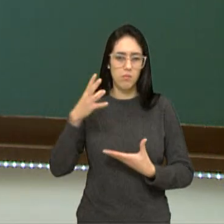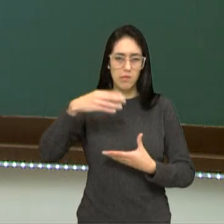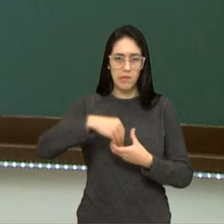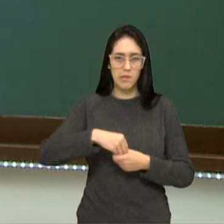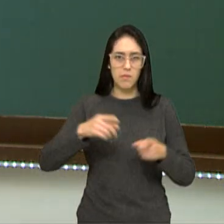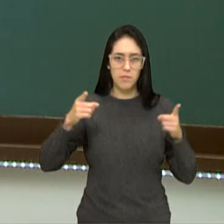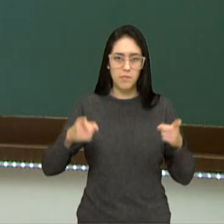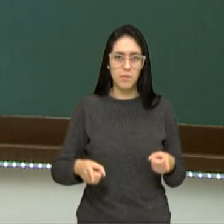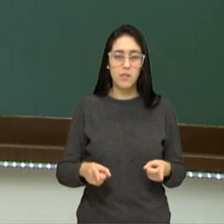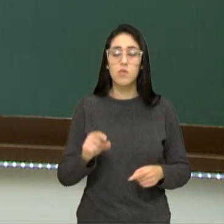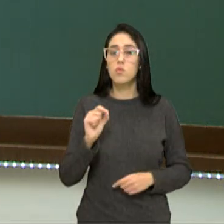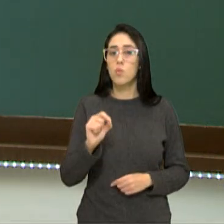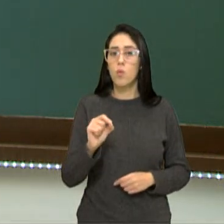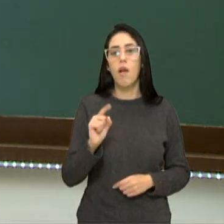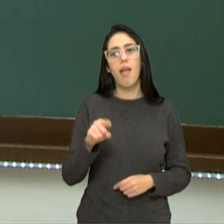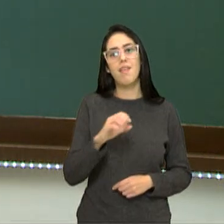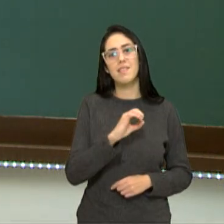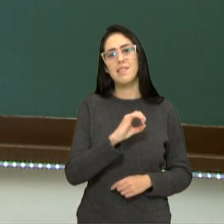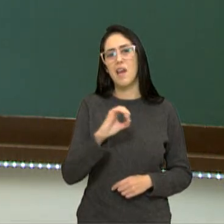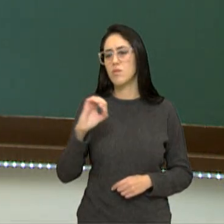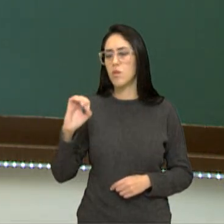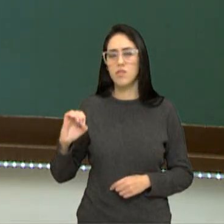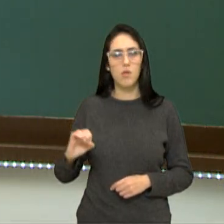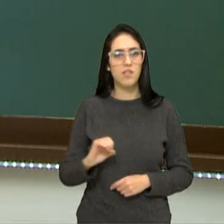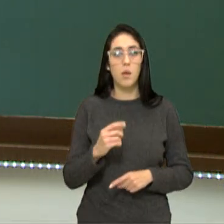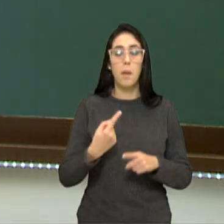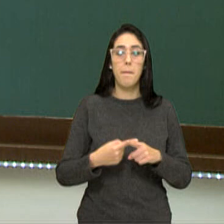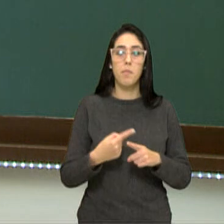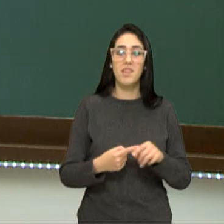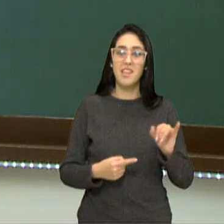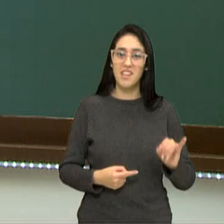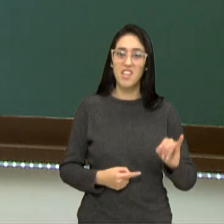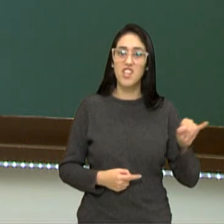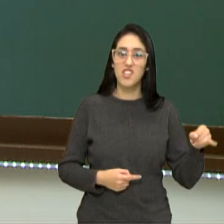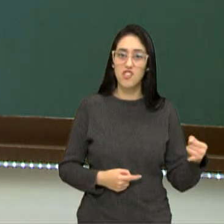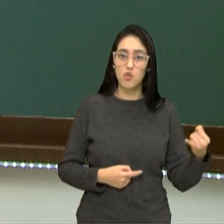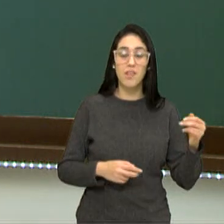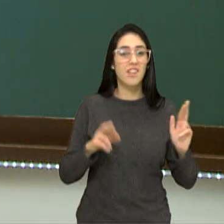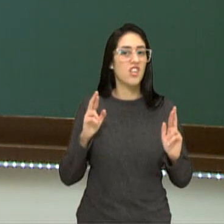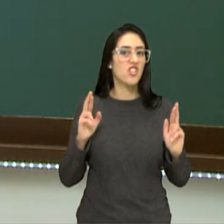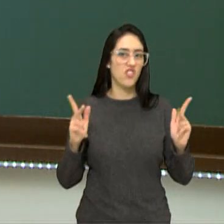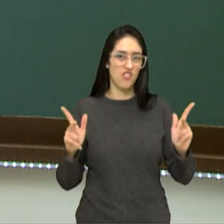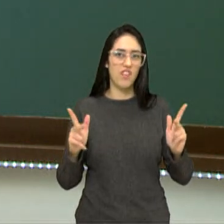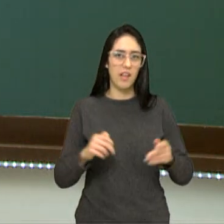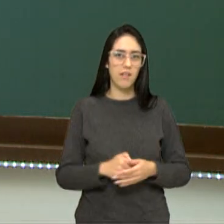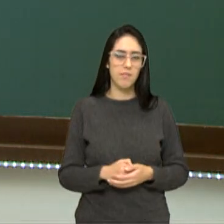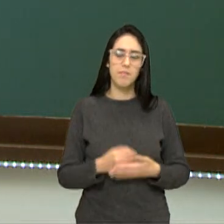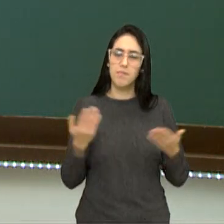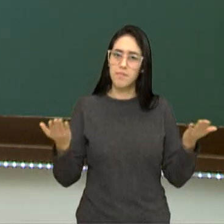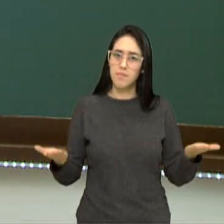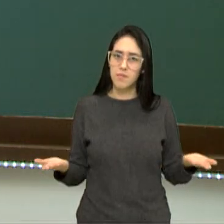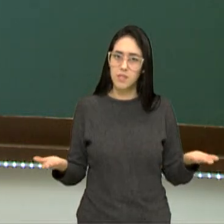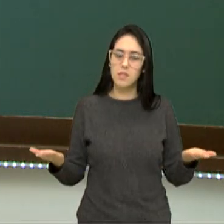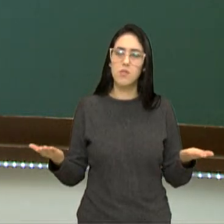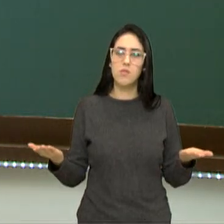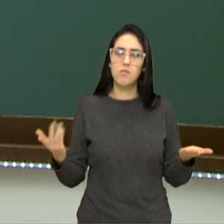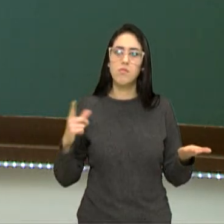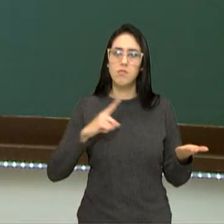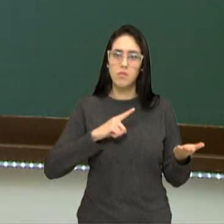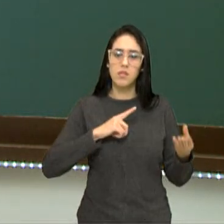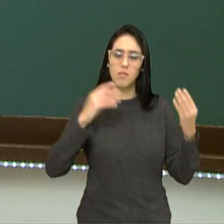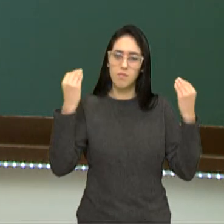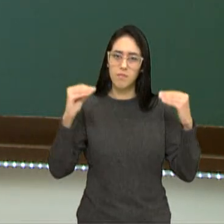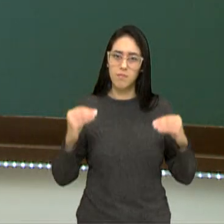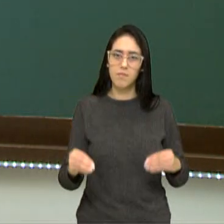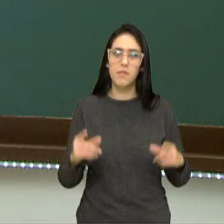da matriz são zero, porque I e J são diferentes. Logo, eu preencho, né,